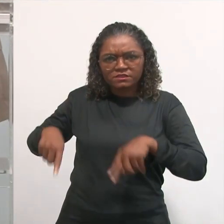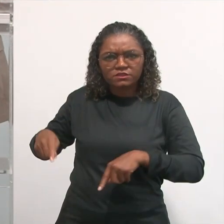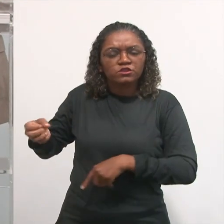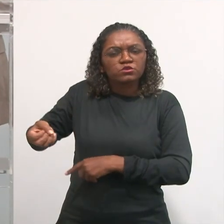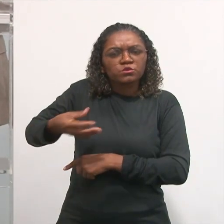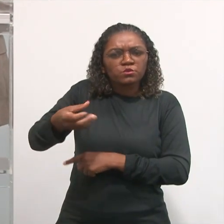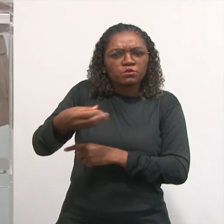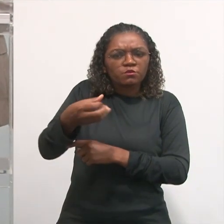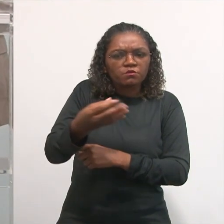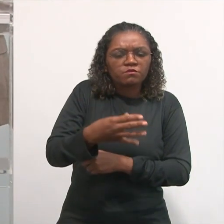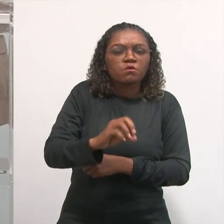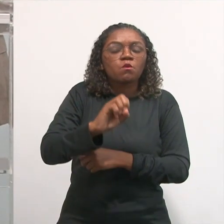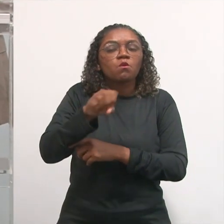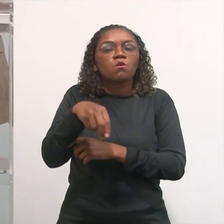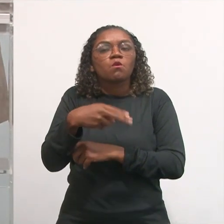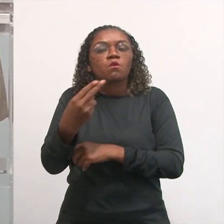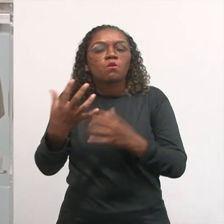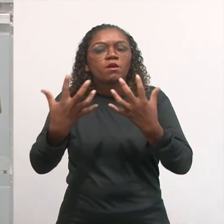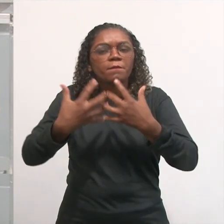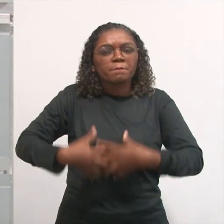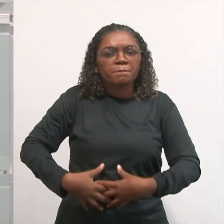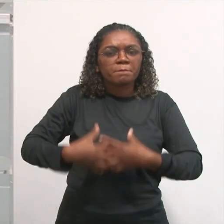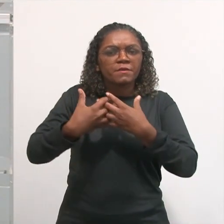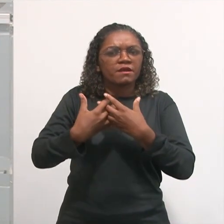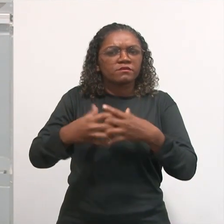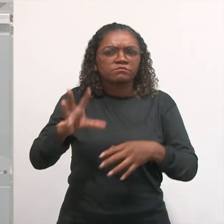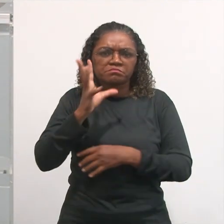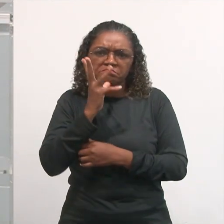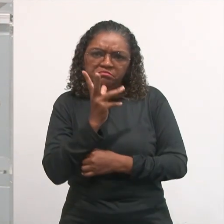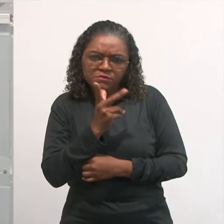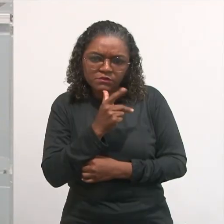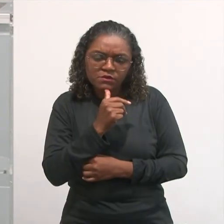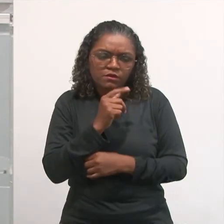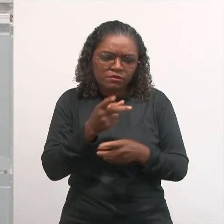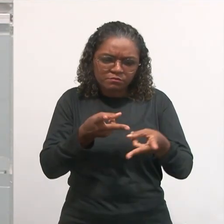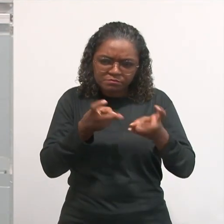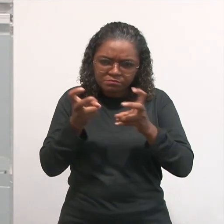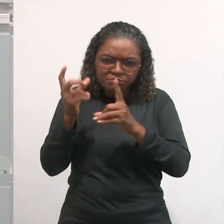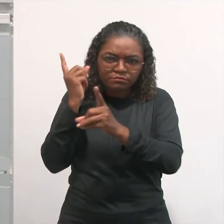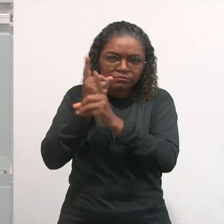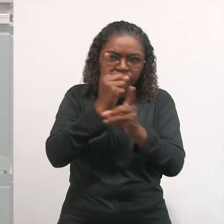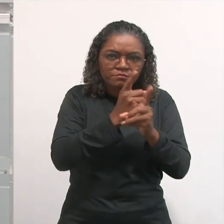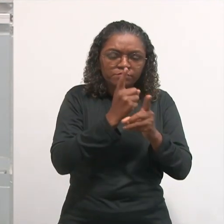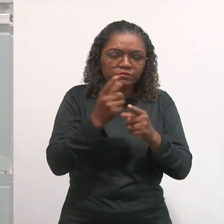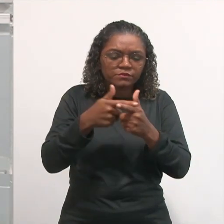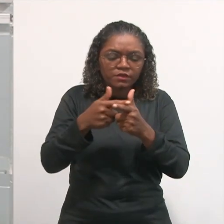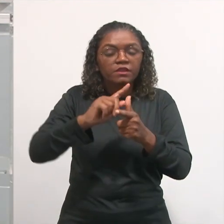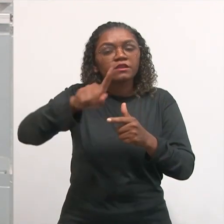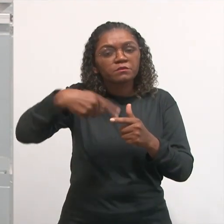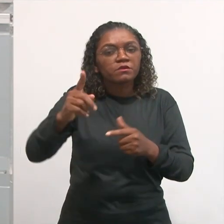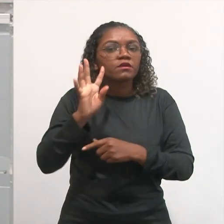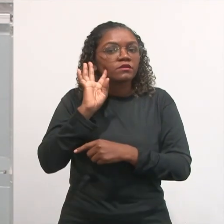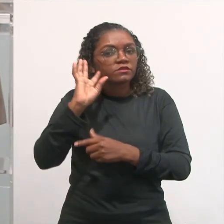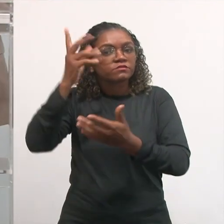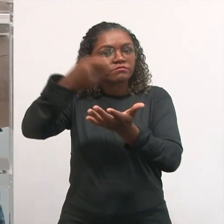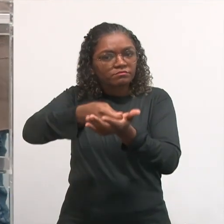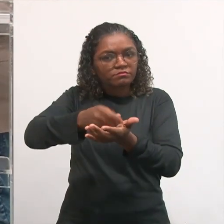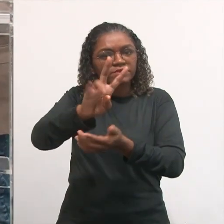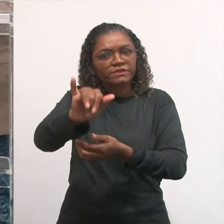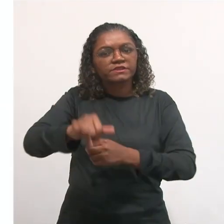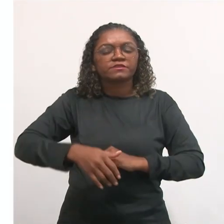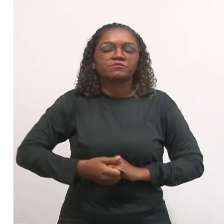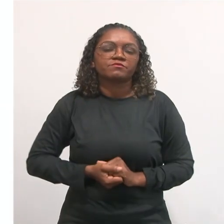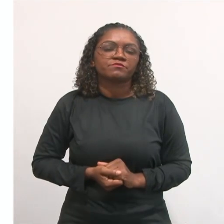estão defasadas, lentas. E aí ele vai identificar o problema e vai tomar a decisão certa. É isso que a estatística vai